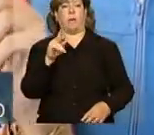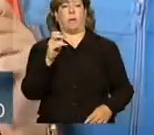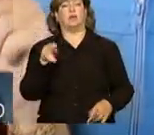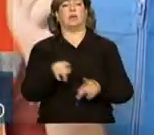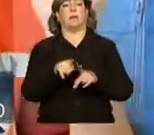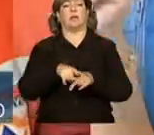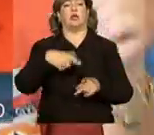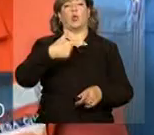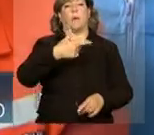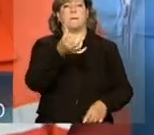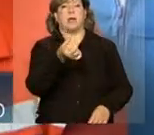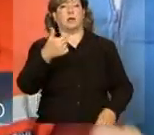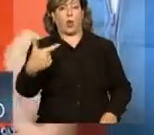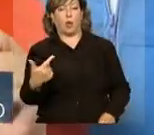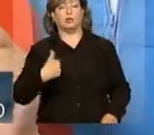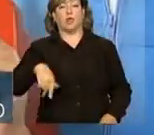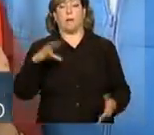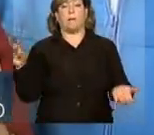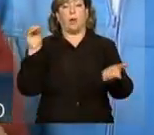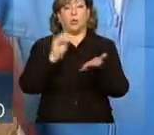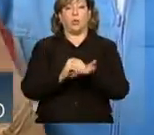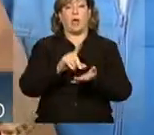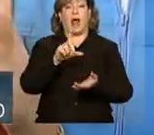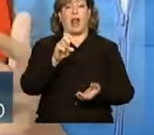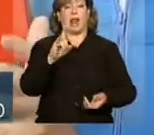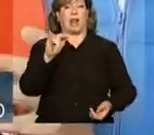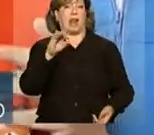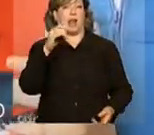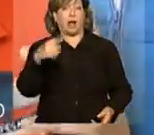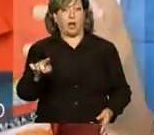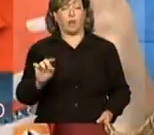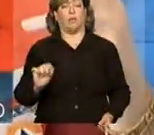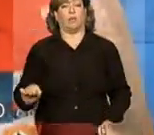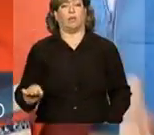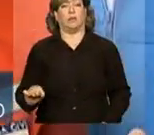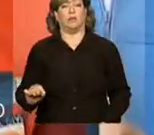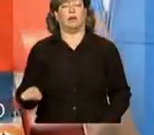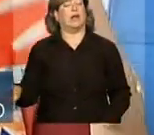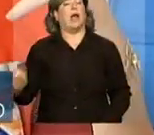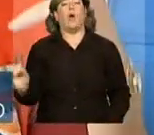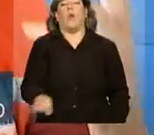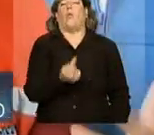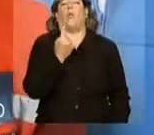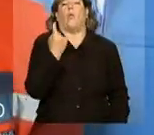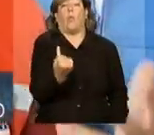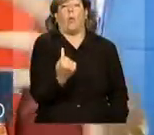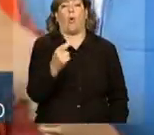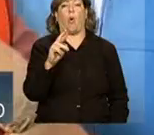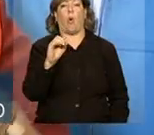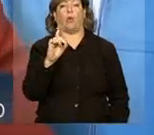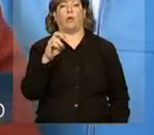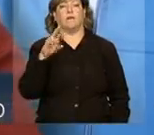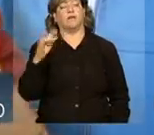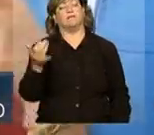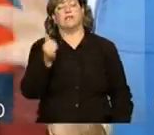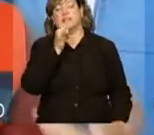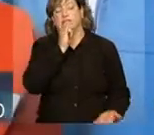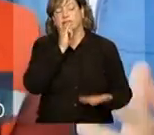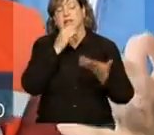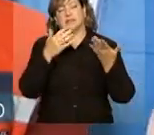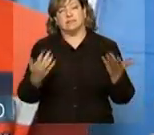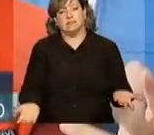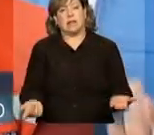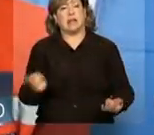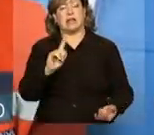nós colocamos para leilão. Nós, foi a única rodovia que infelizmente